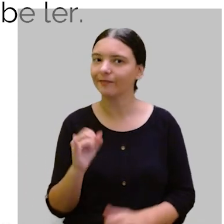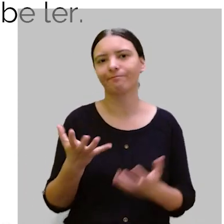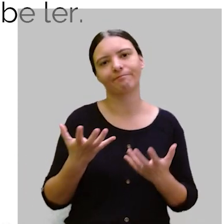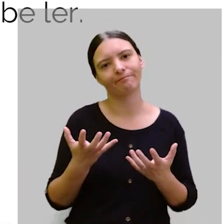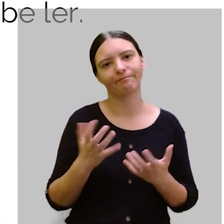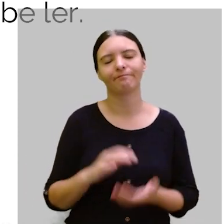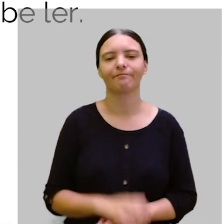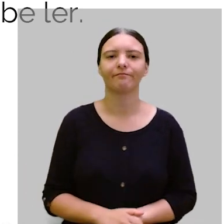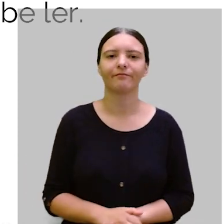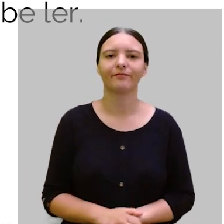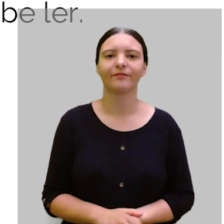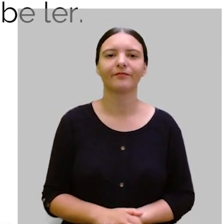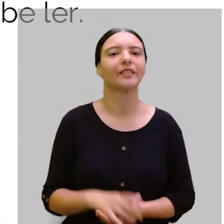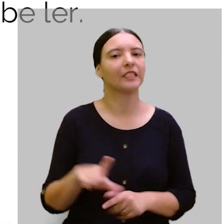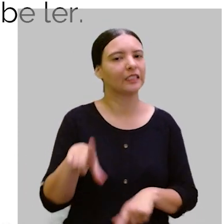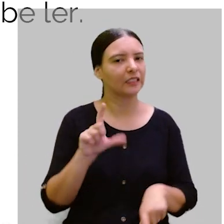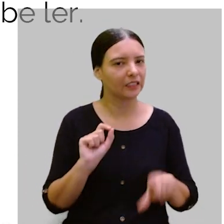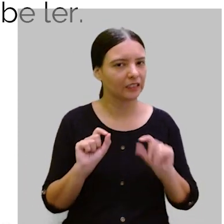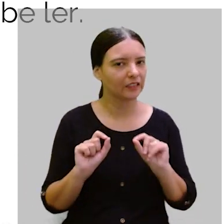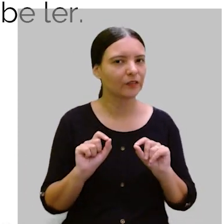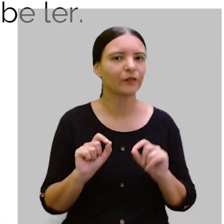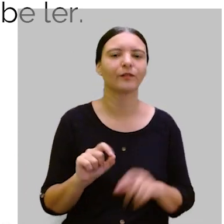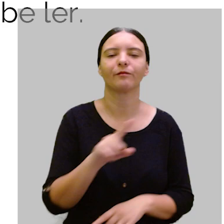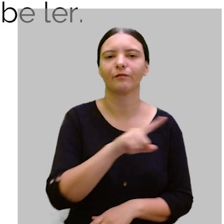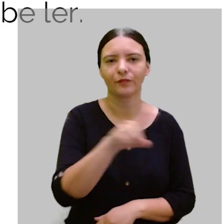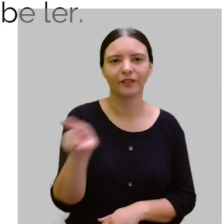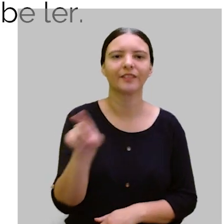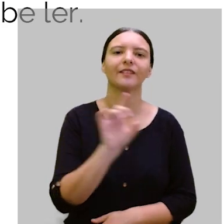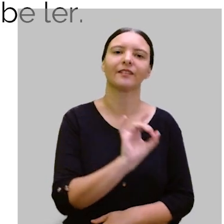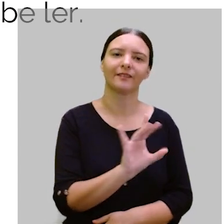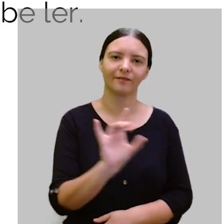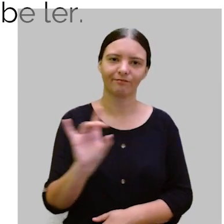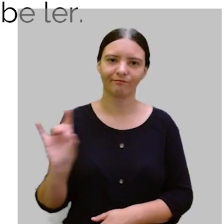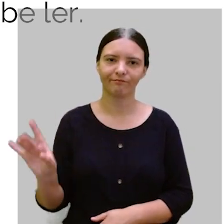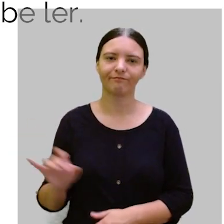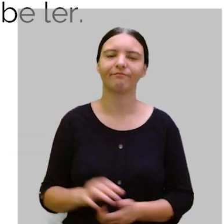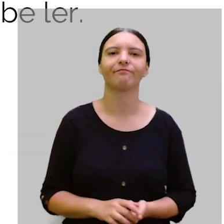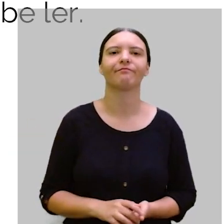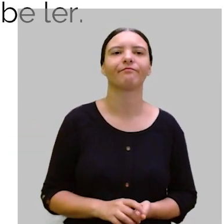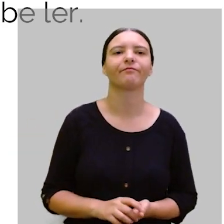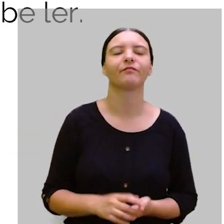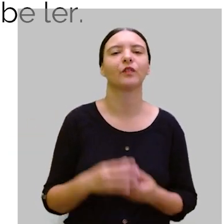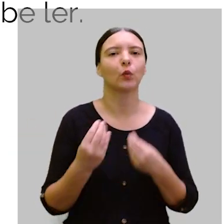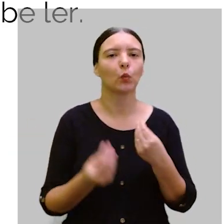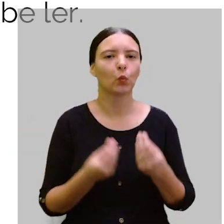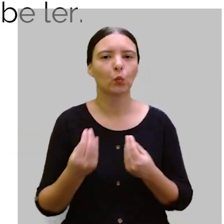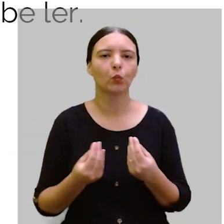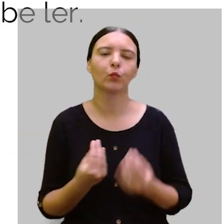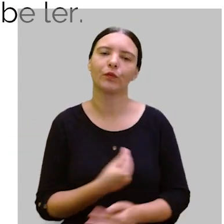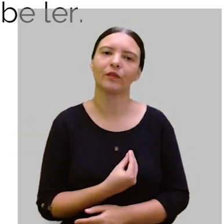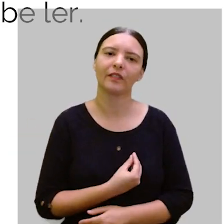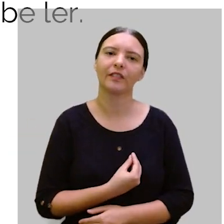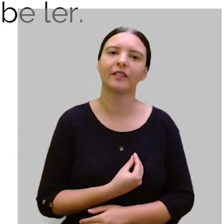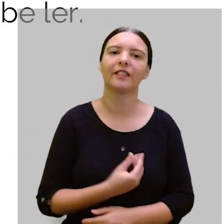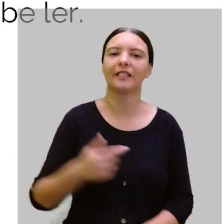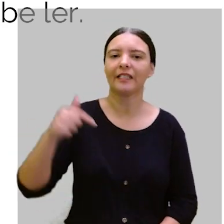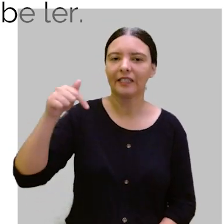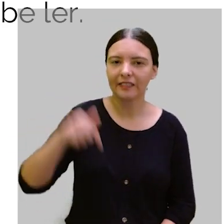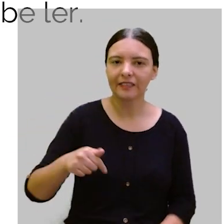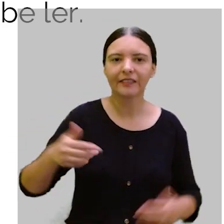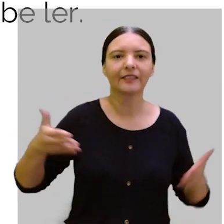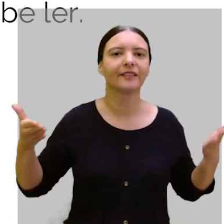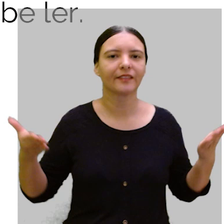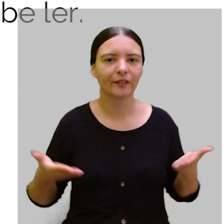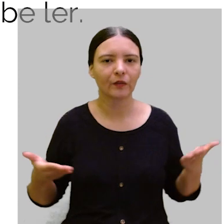quiserem. É uma escolha de cada um de vocês. Como está presente aqui e